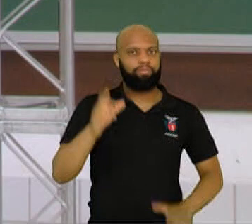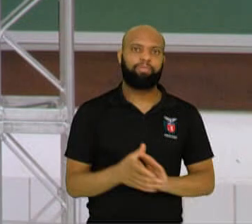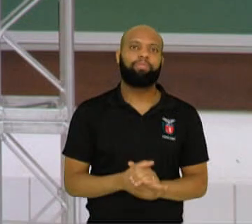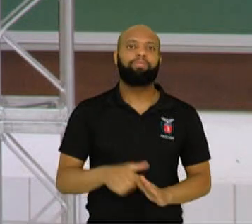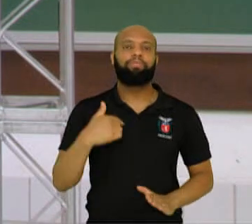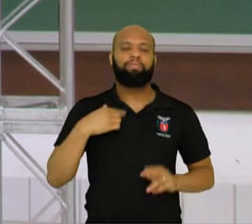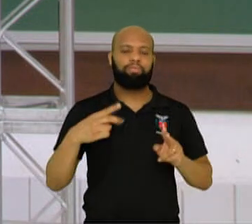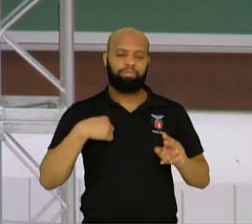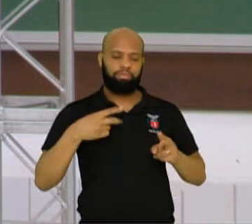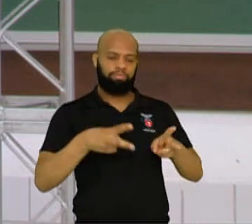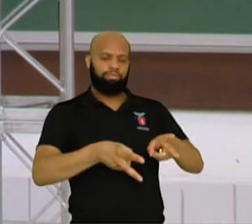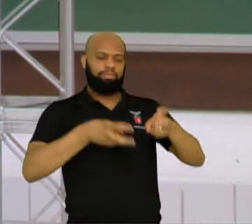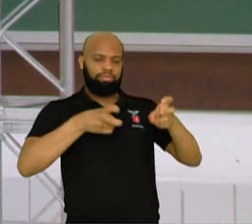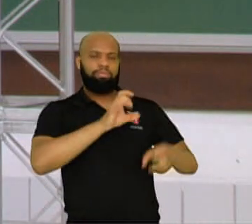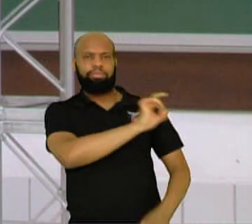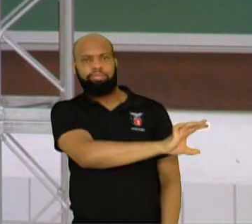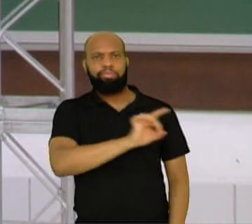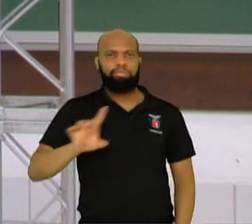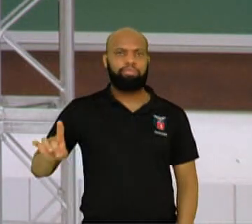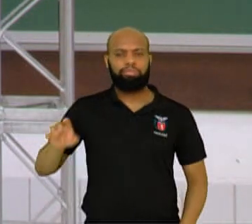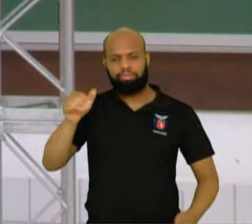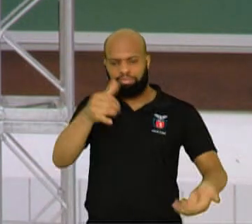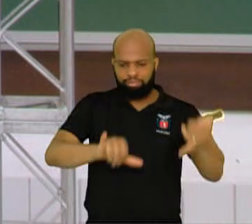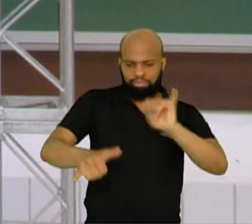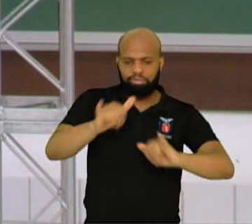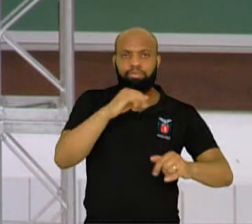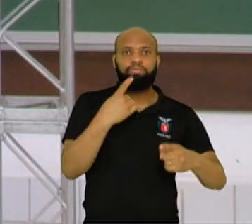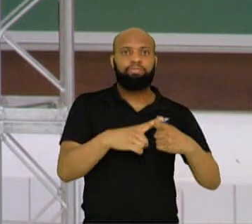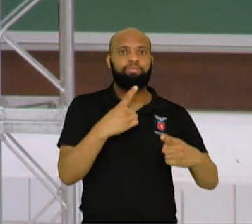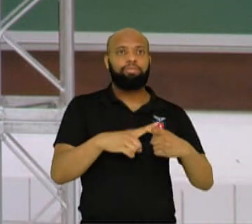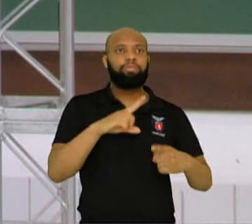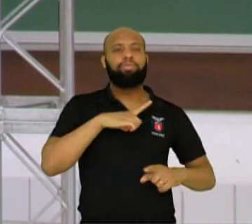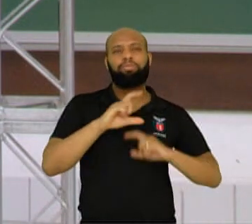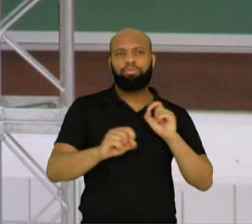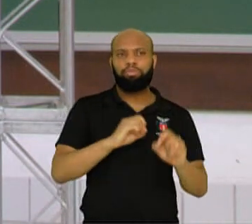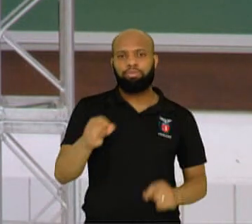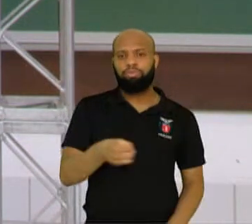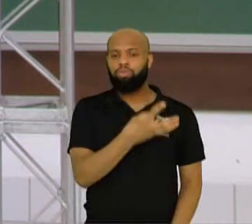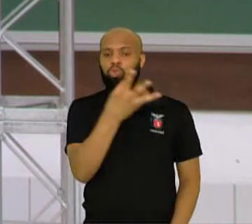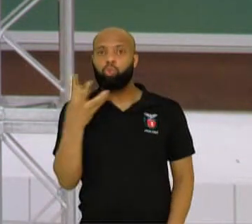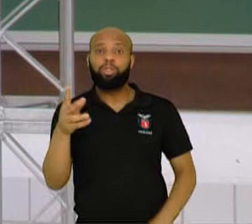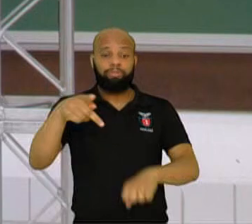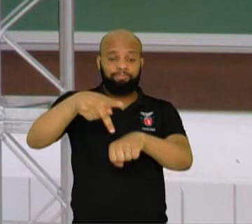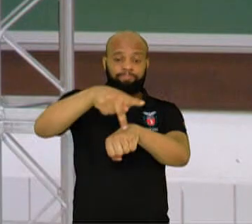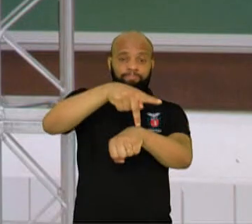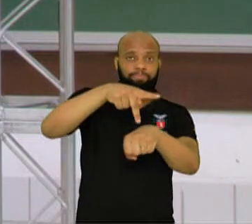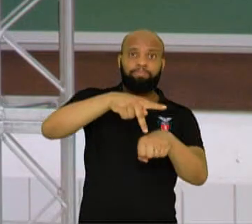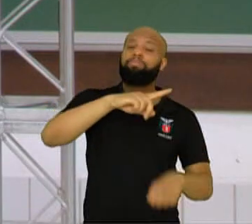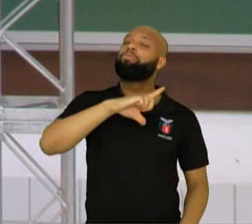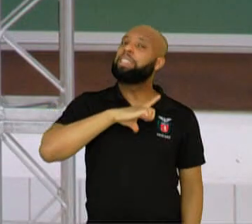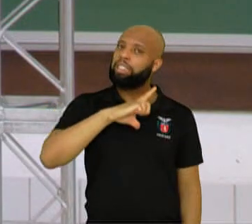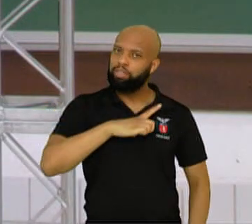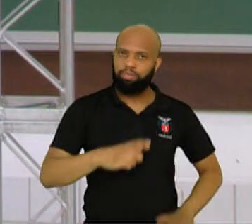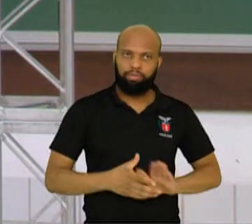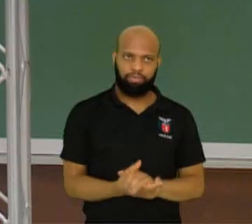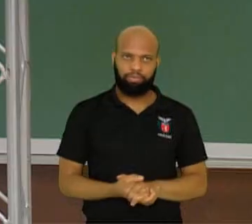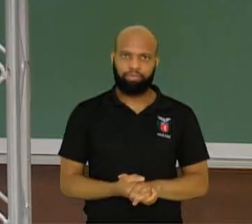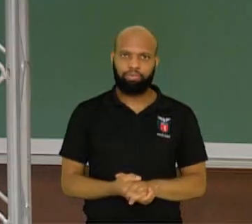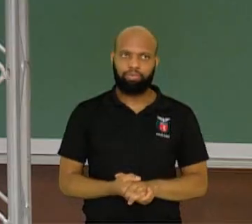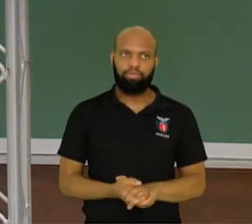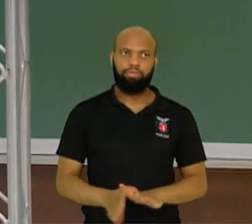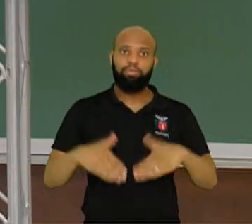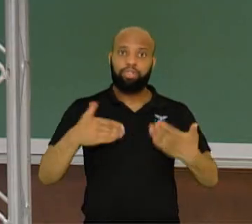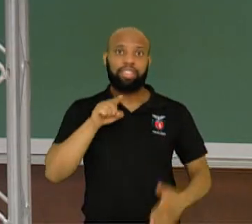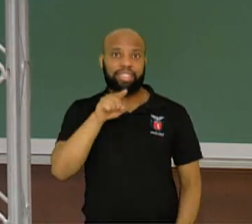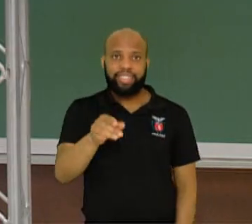Eu reconheço cada elemento químico pela quantidade de prótons que ele possui. Então,